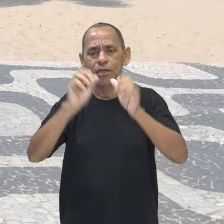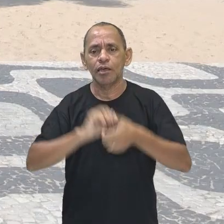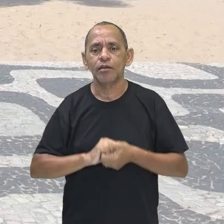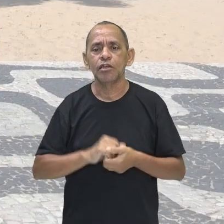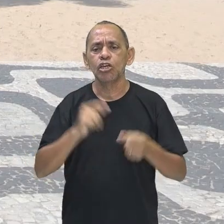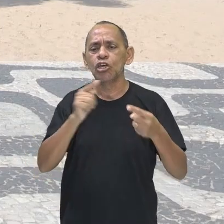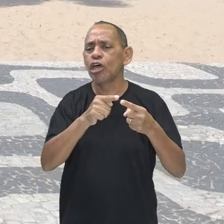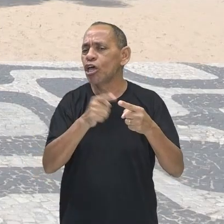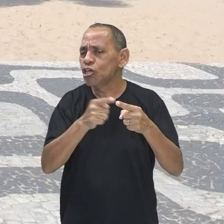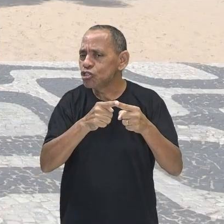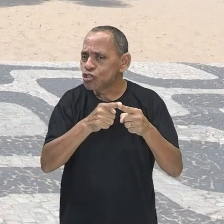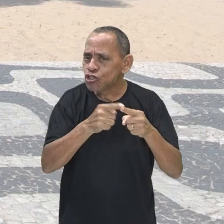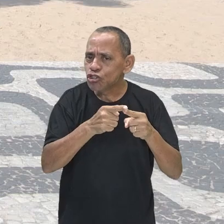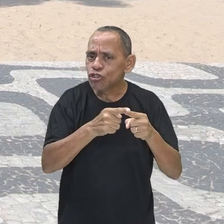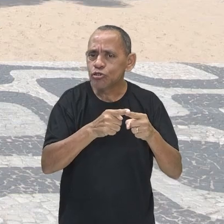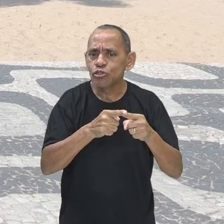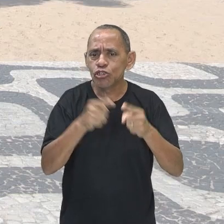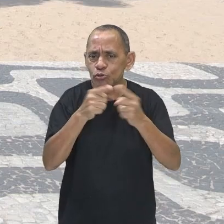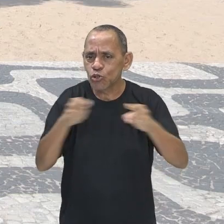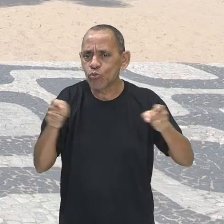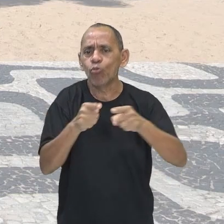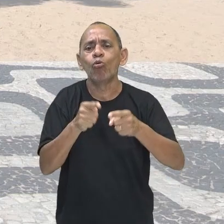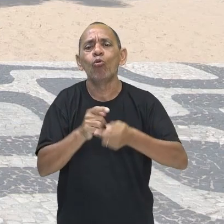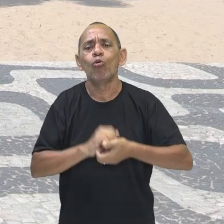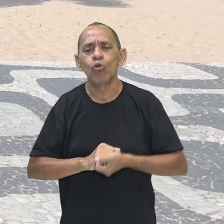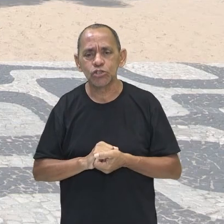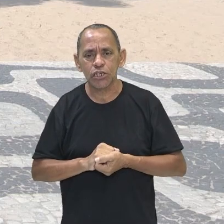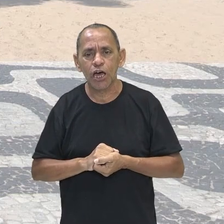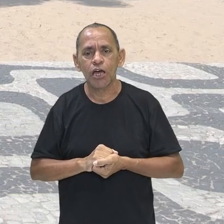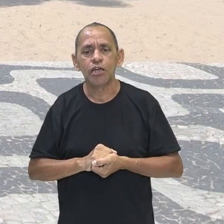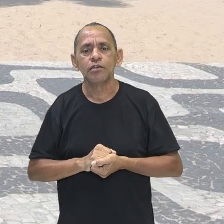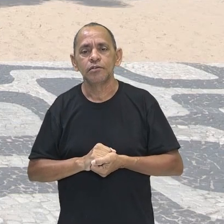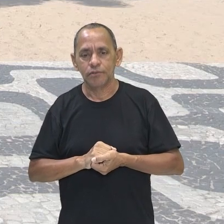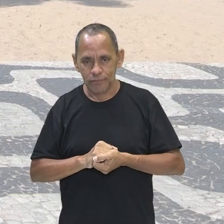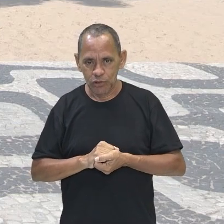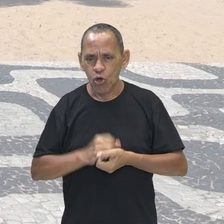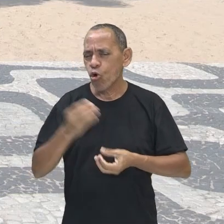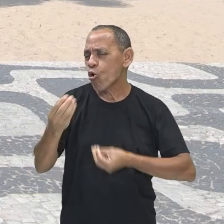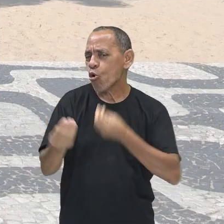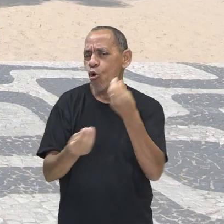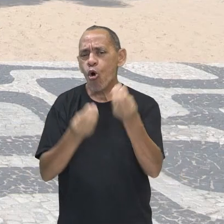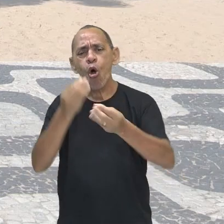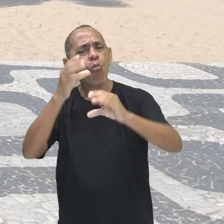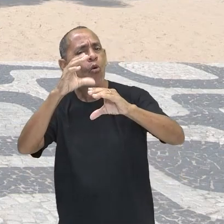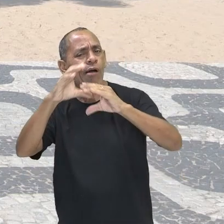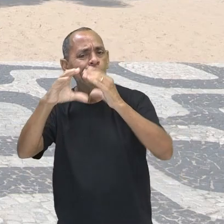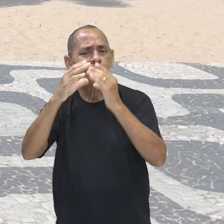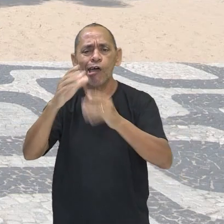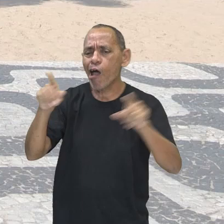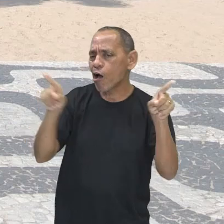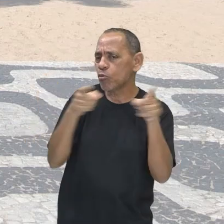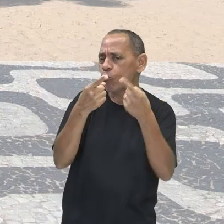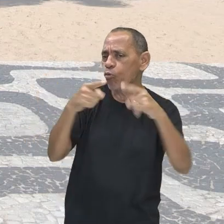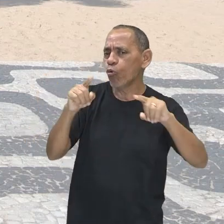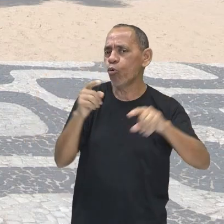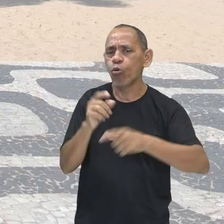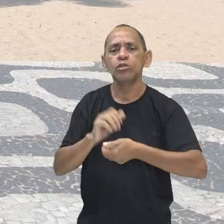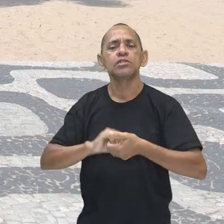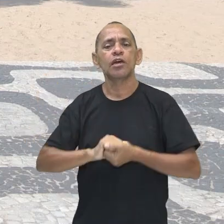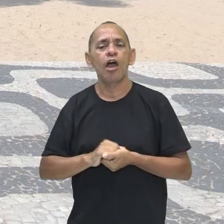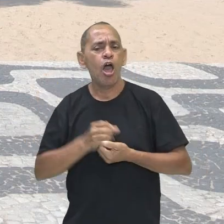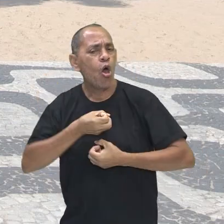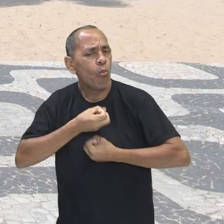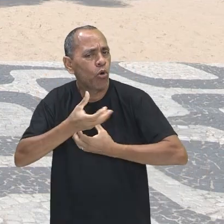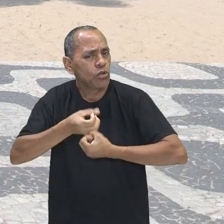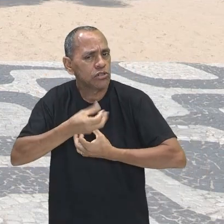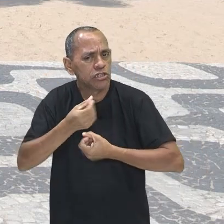uma nova forma de cantar a sua melodia, de cantar a sua poesia. Ela vai enaltecer